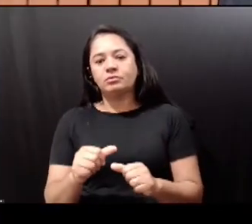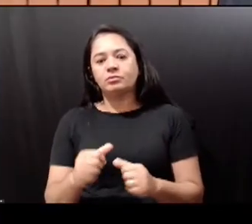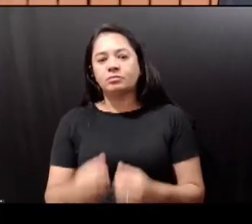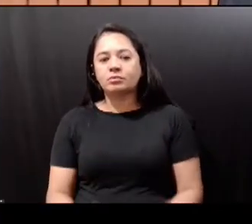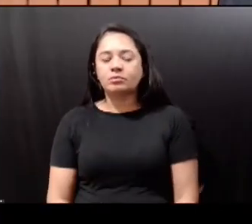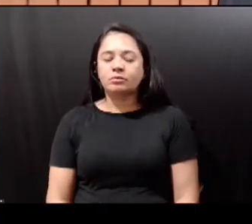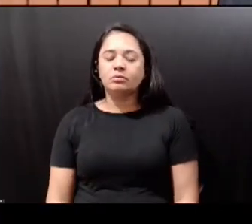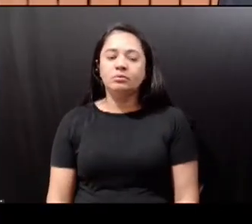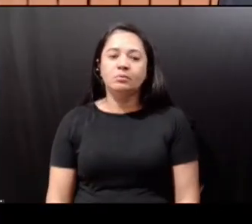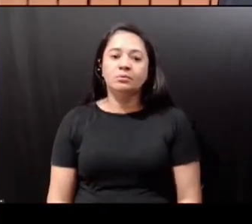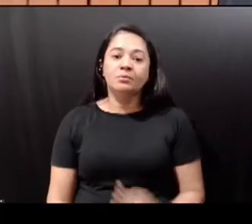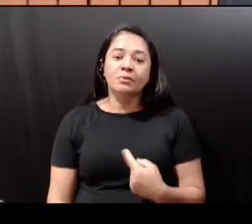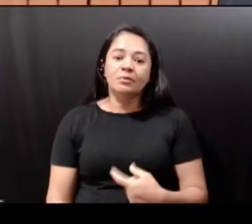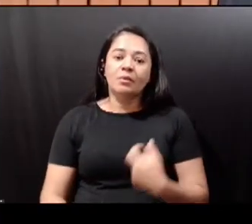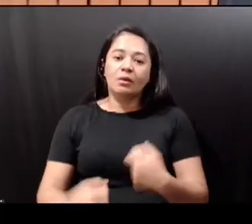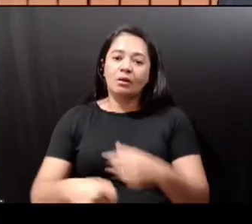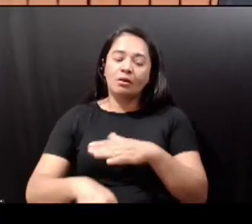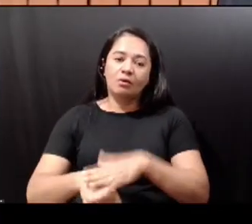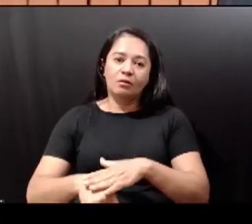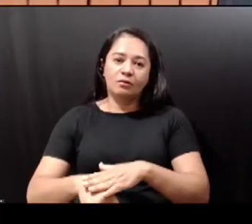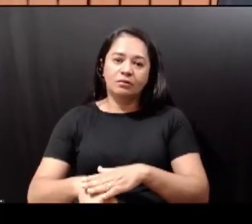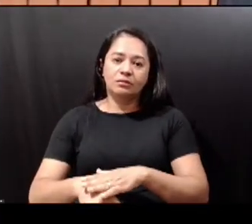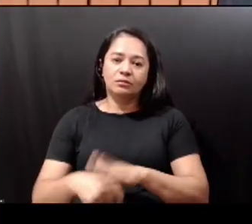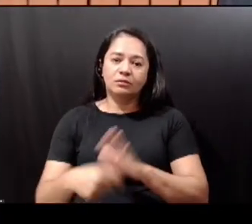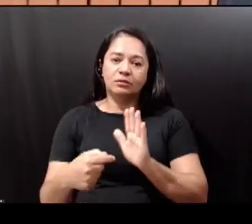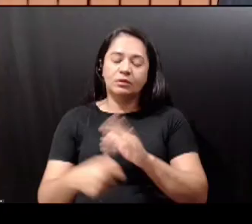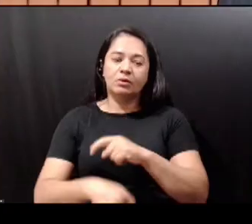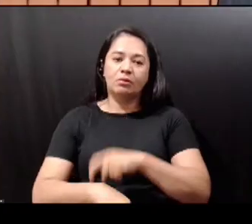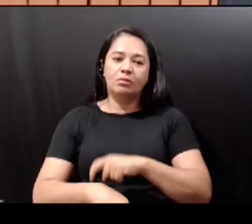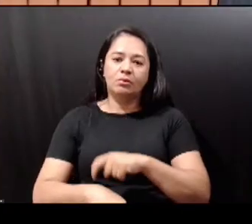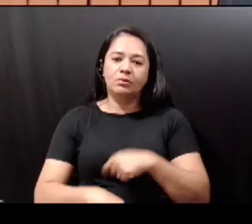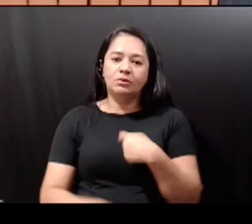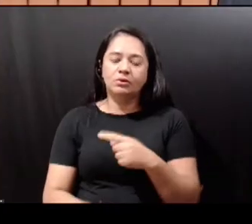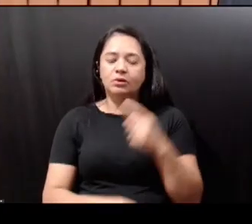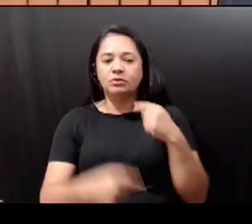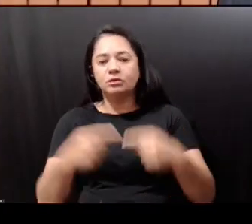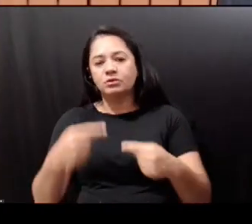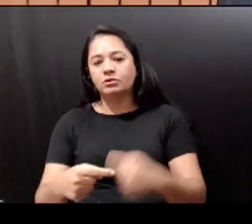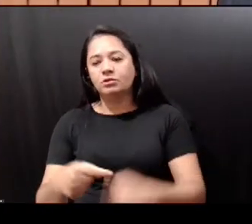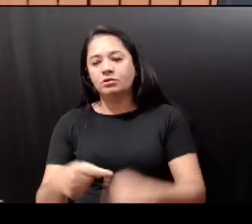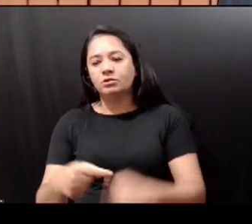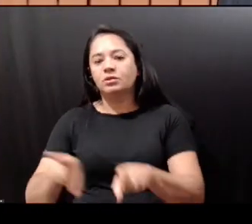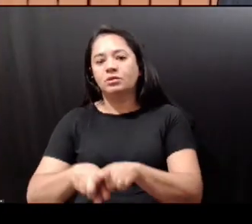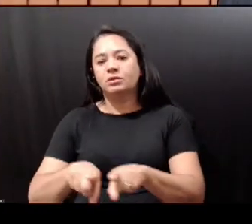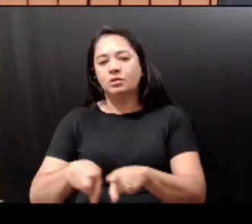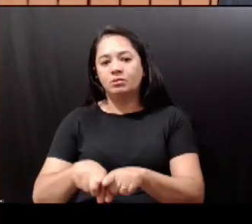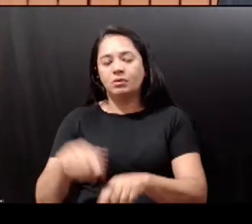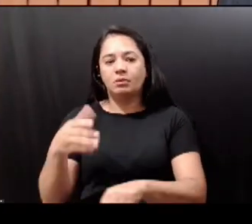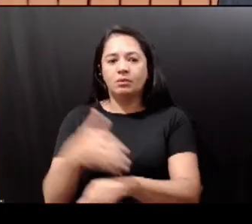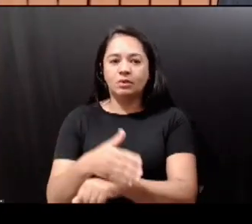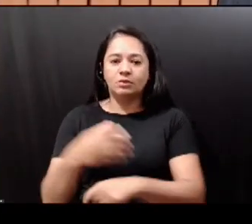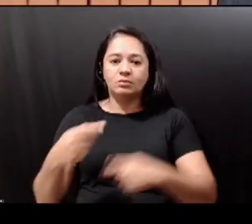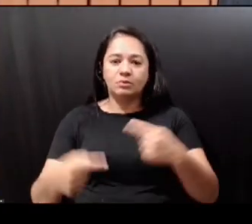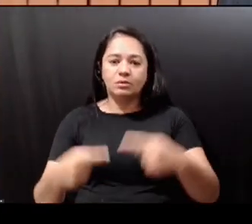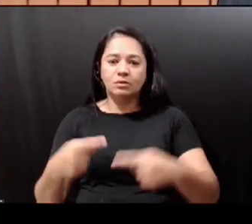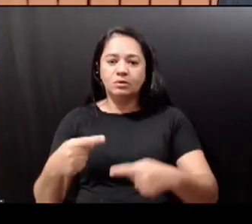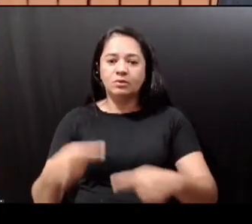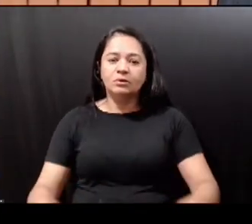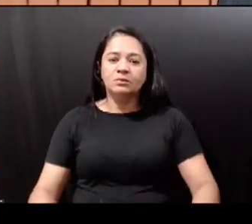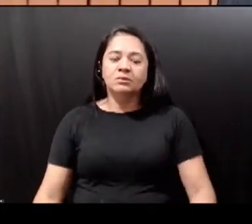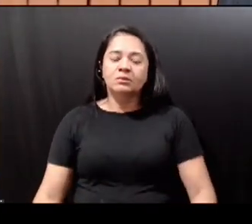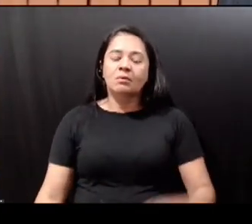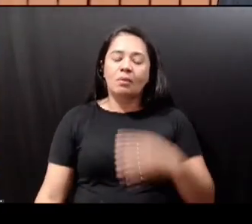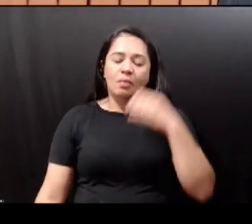de fazer. E está aqui esse momento para a gente discutir, e o senhor também participar desse debate, de experiência que você passou, e também